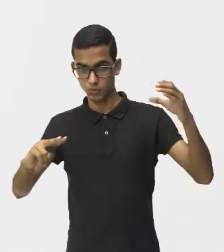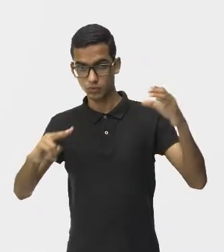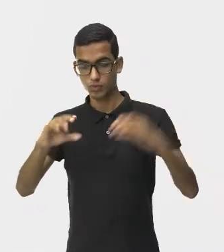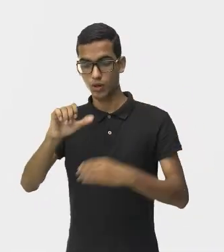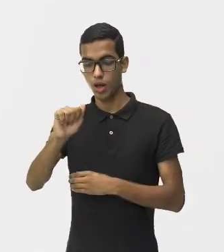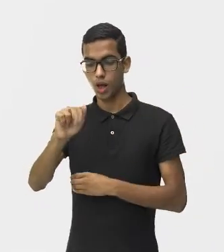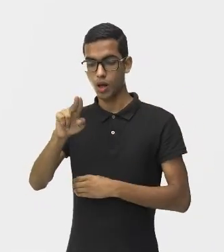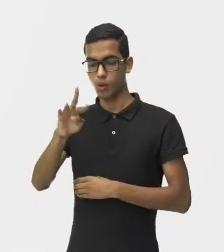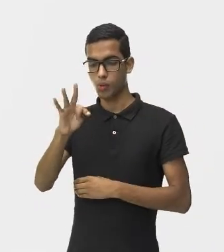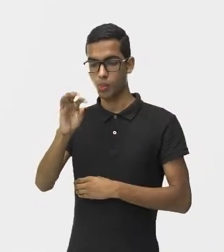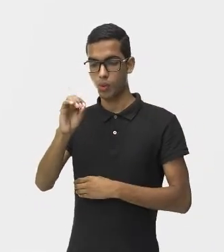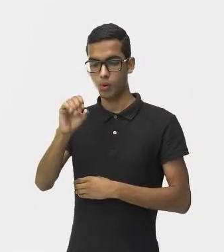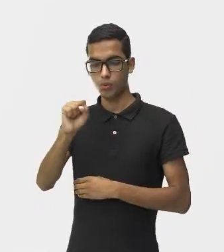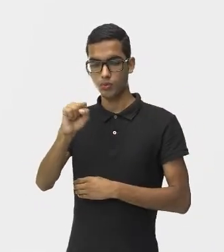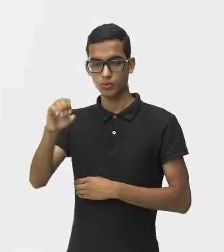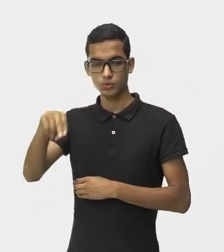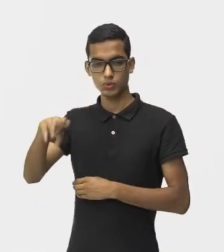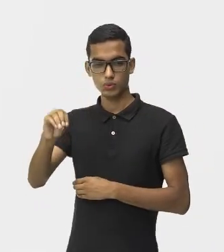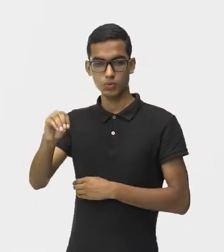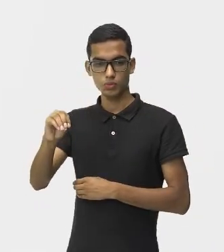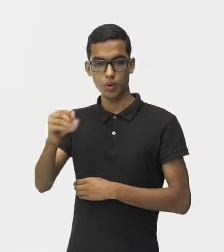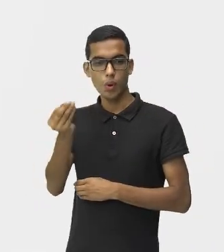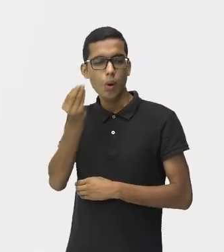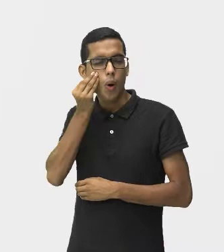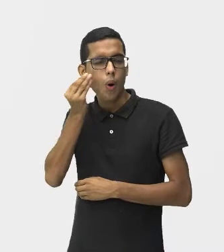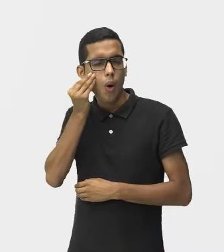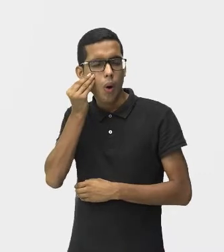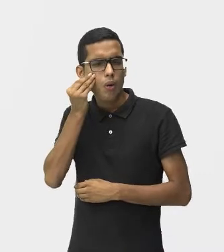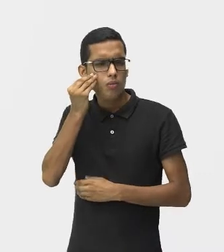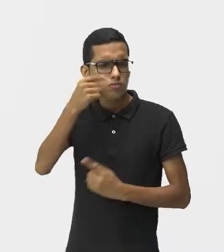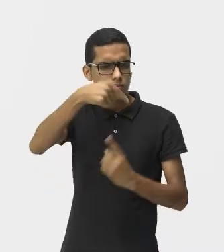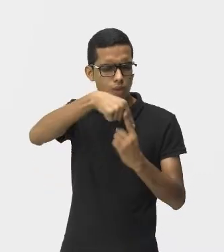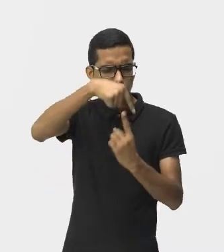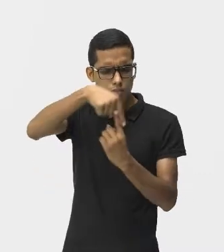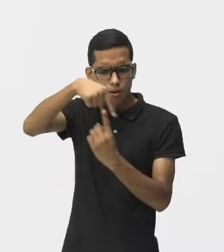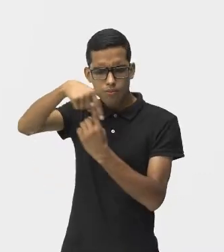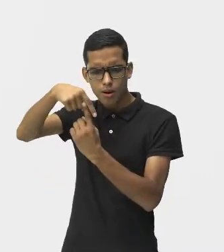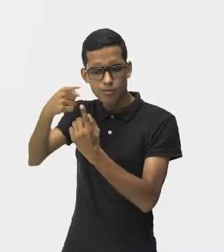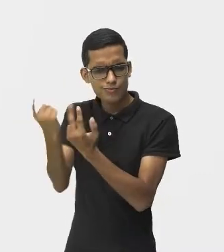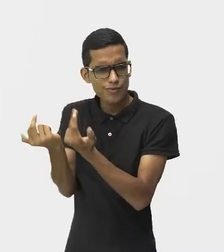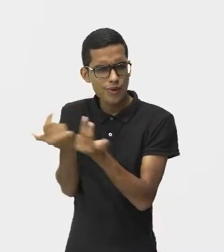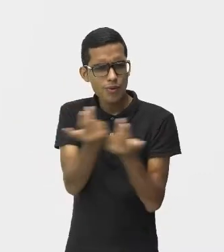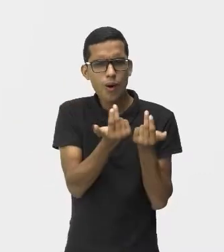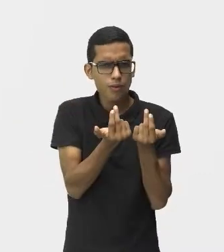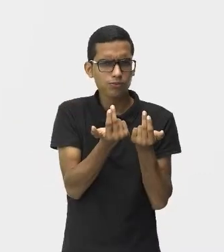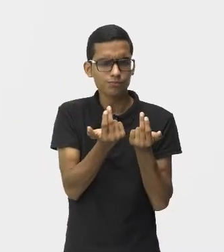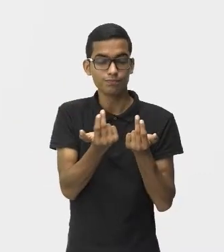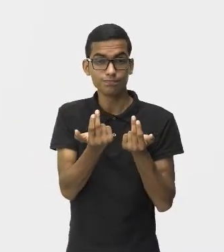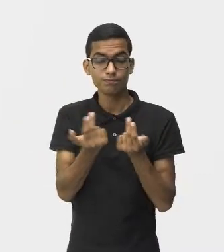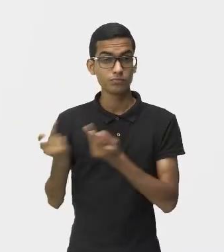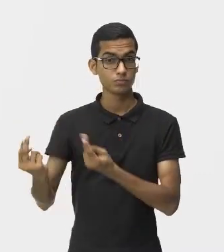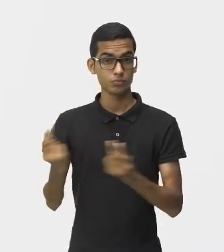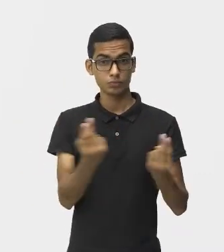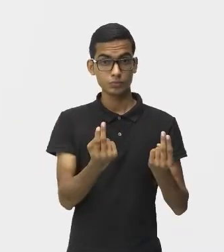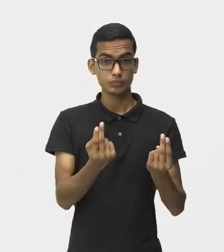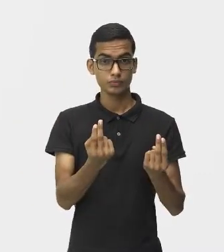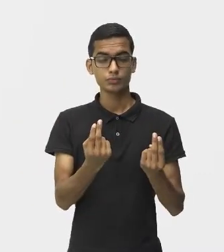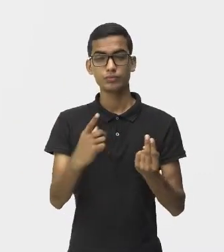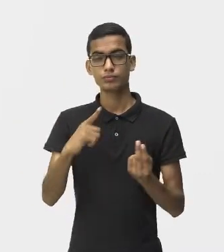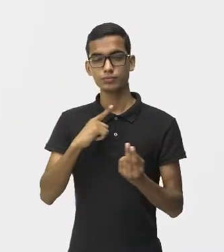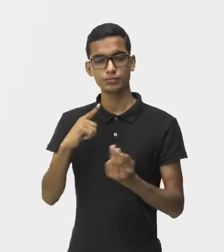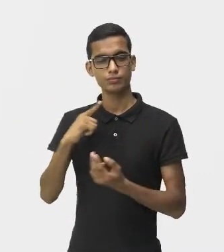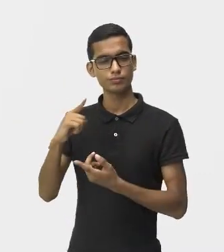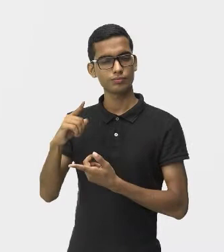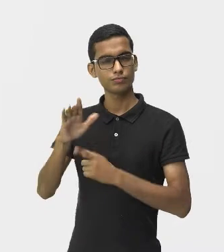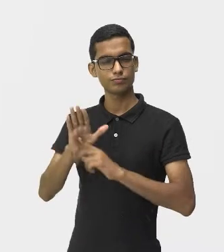são iguais, né? Cada par aqui, ó, ele tem a sua definição. O último par